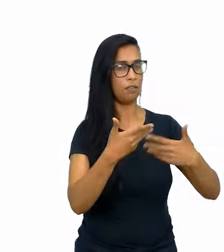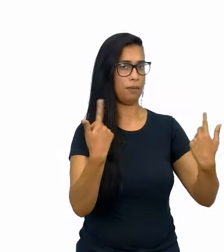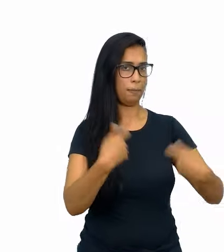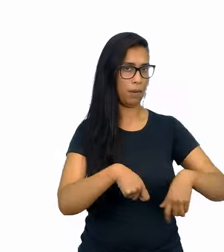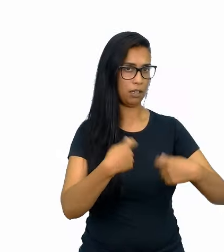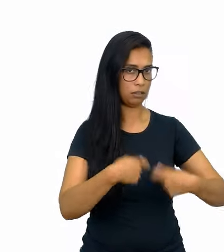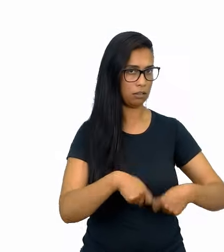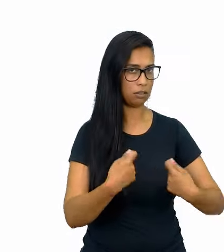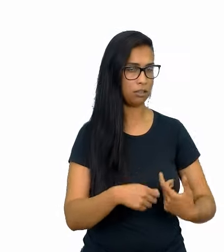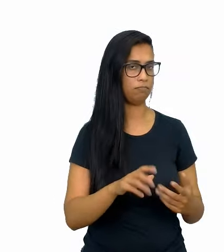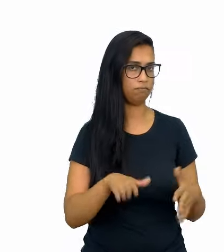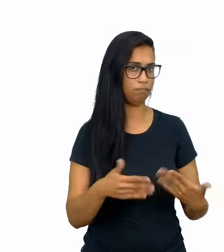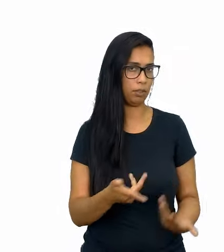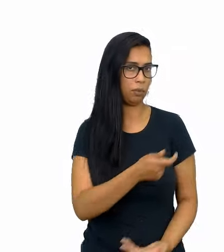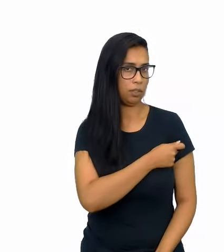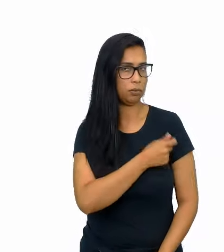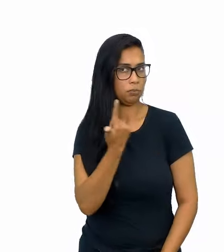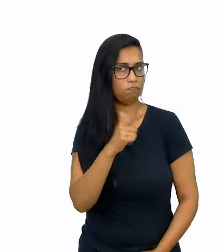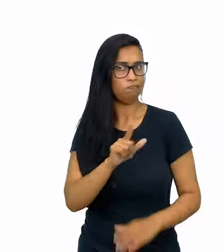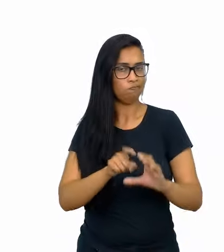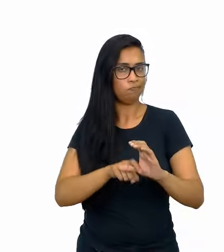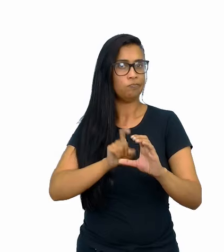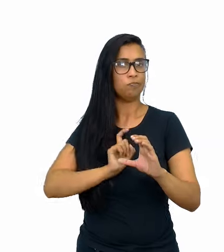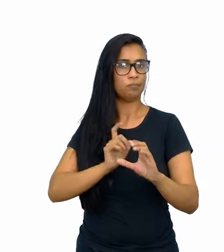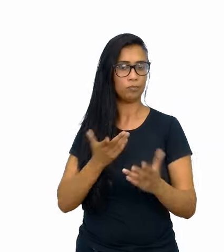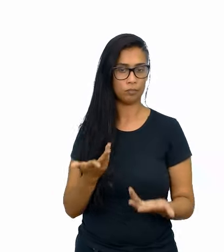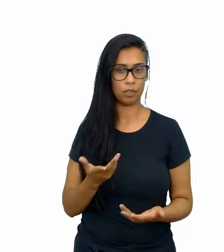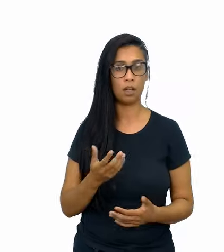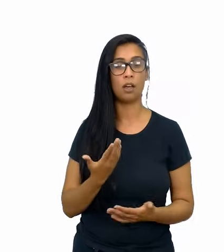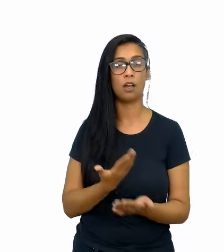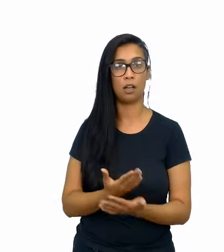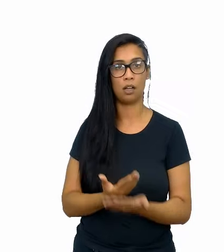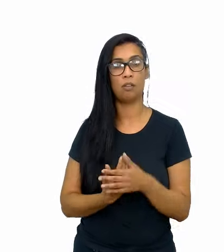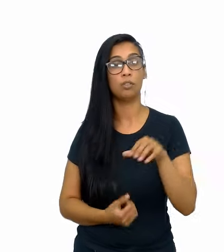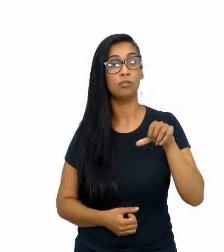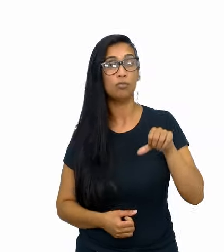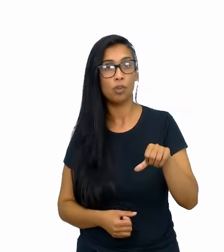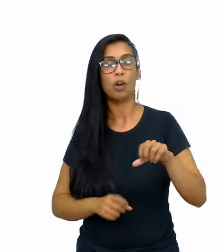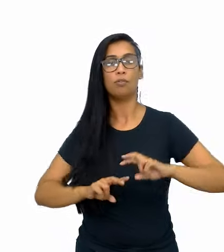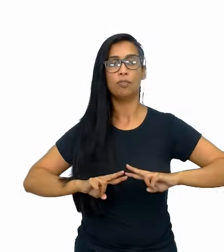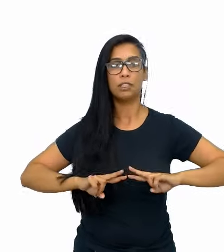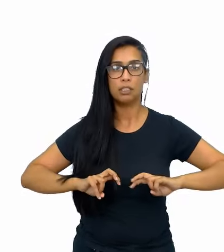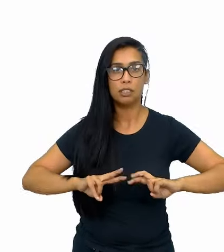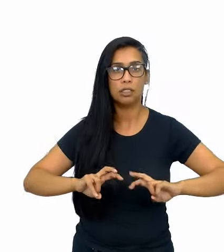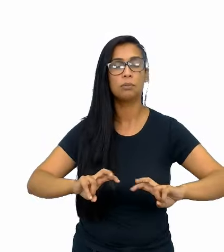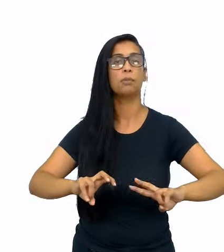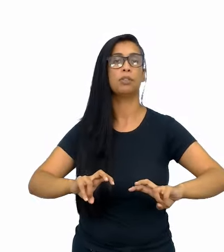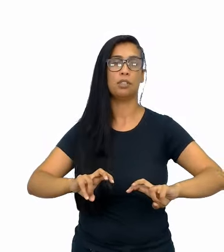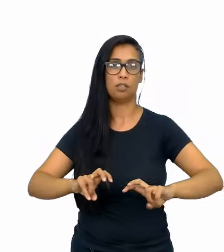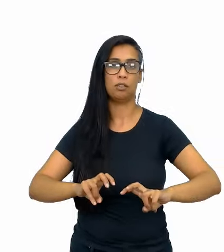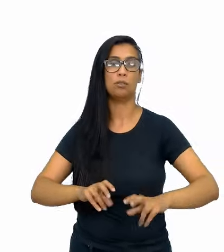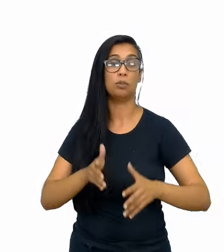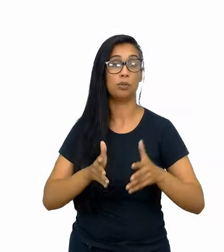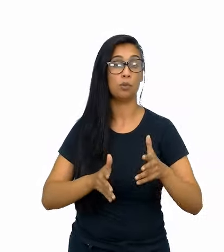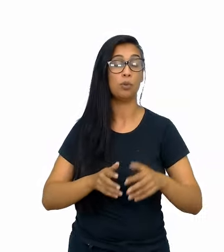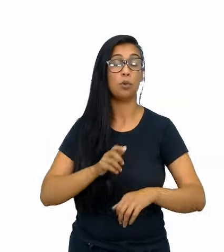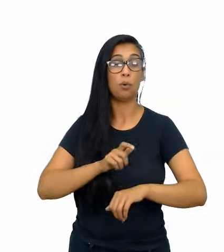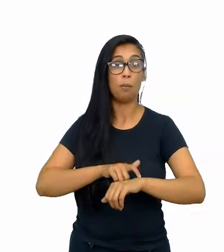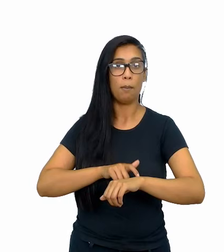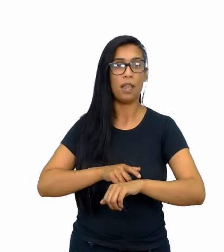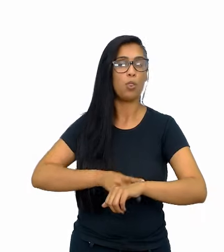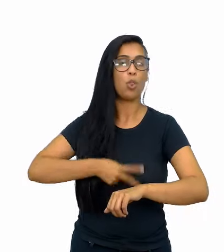Bem, então a aula 9 também será outra aula explorada no segundo momento da nossa transmissão de hoje,